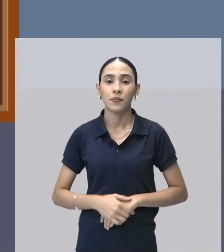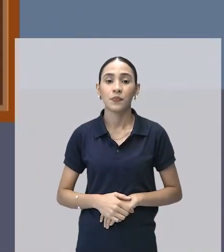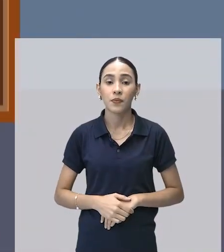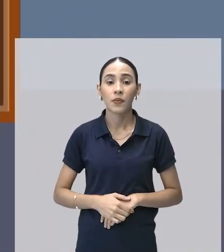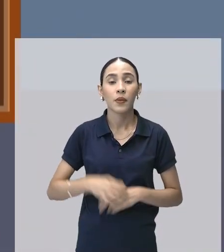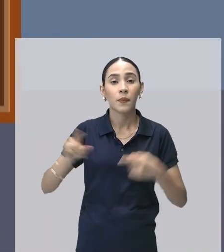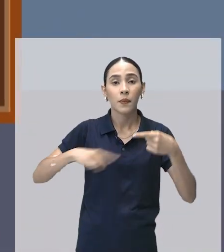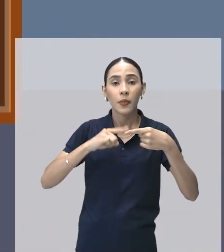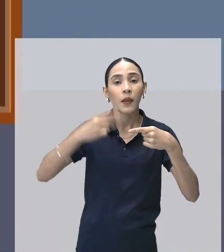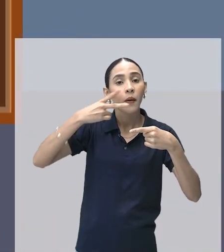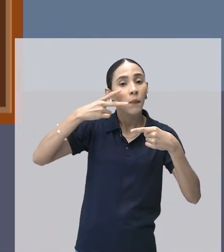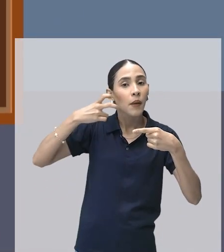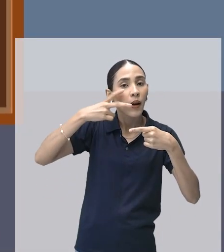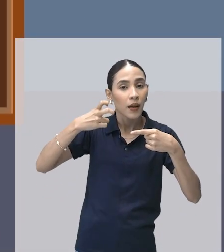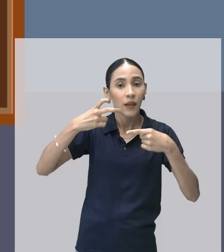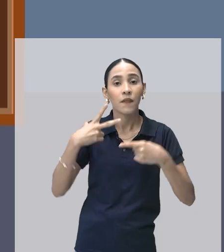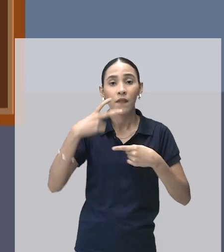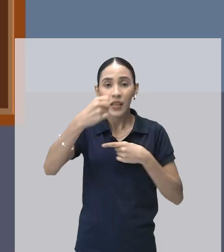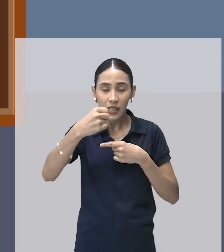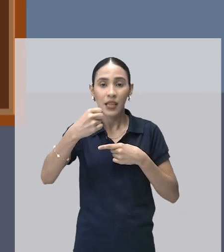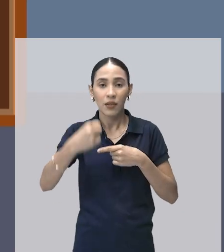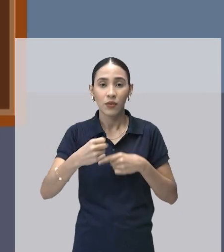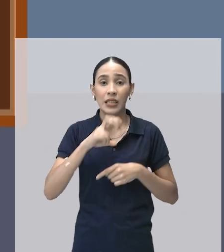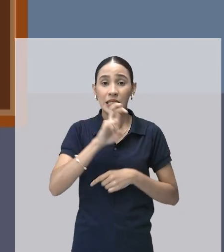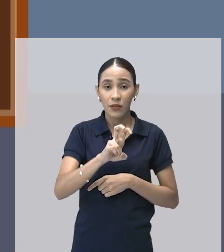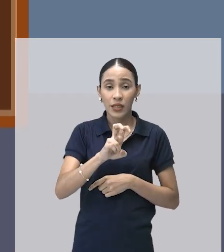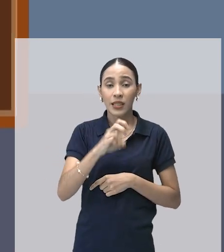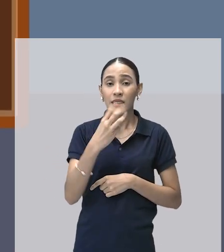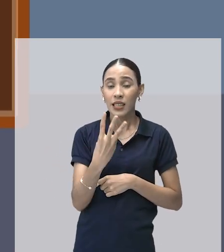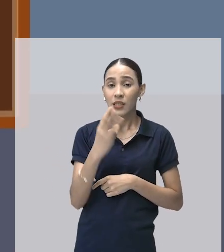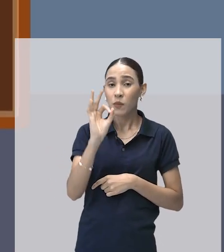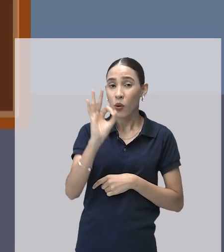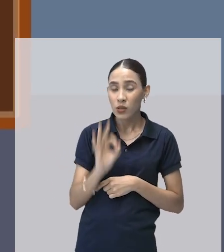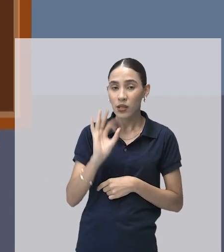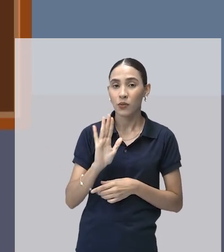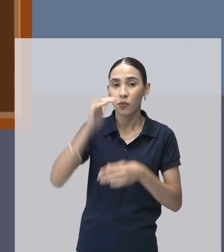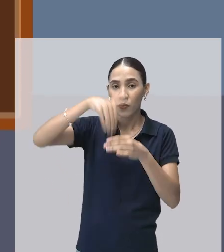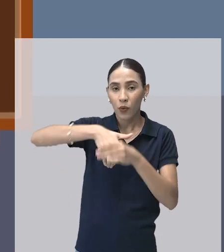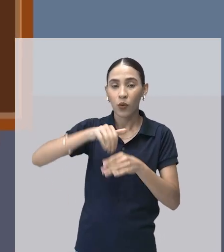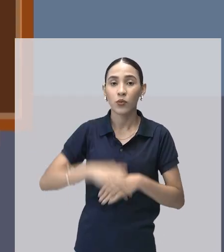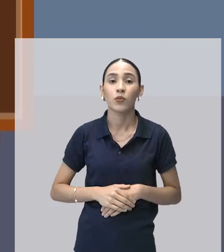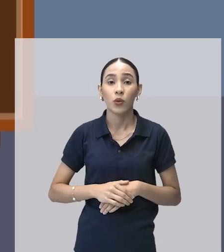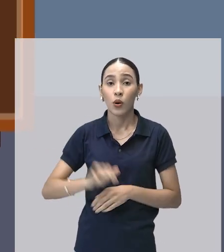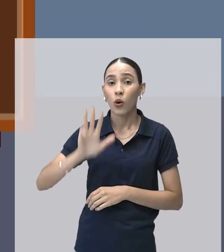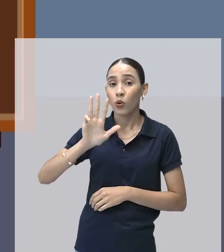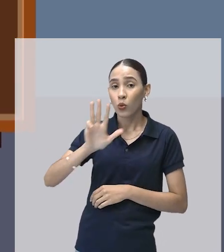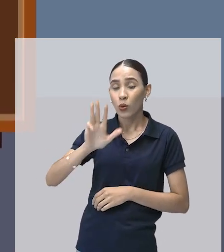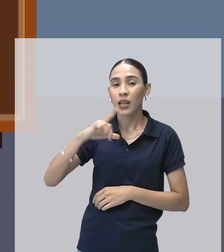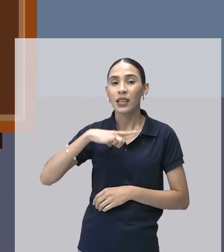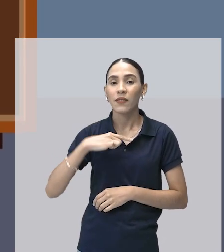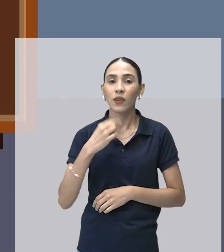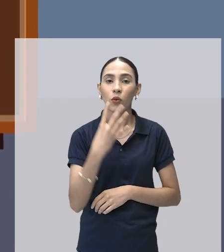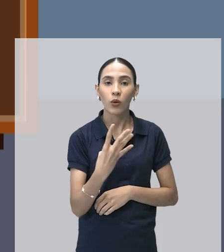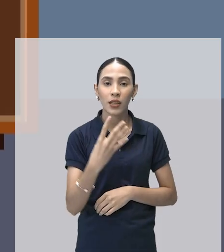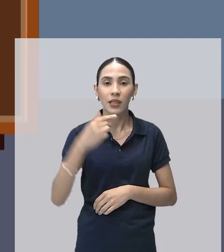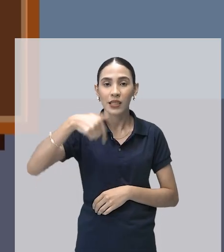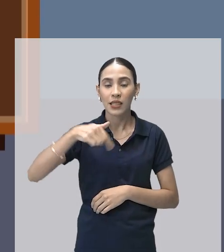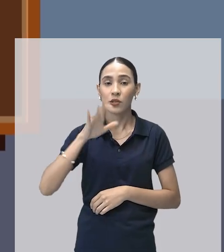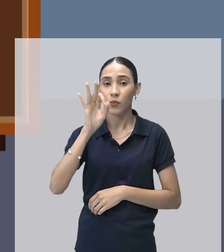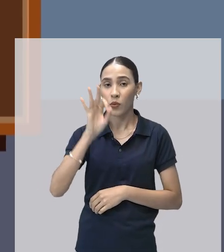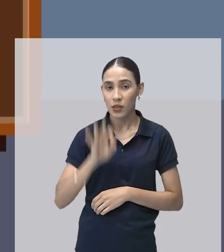Fernando Collor de Mello venceu a eleição com 53% dos votos, enquanto Lula obteve